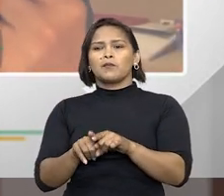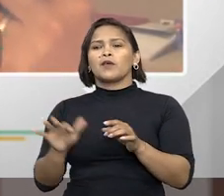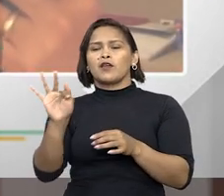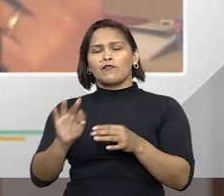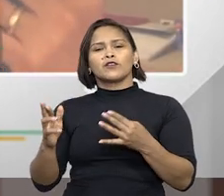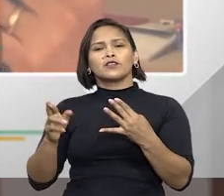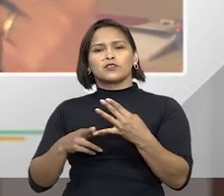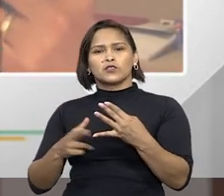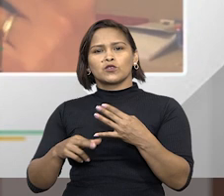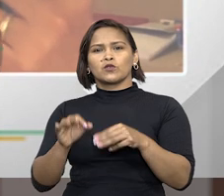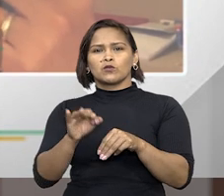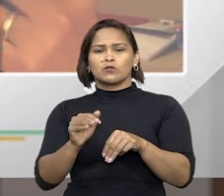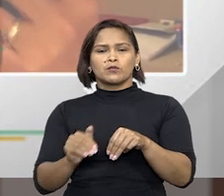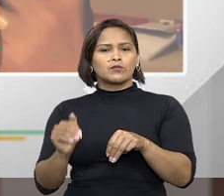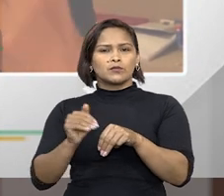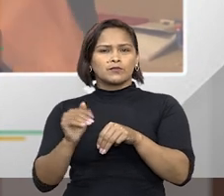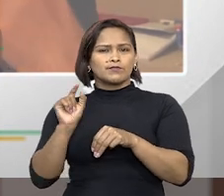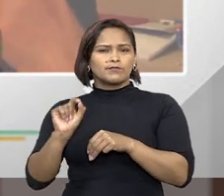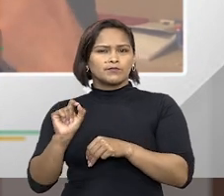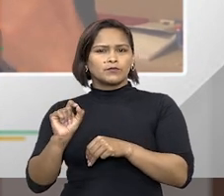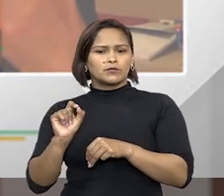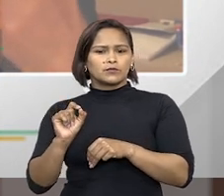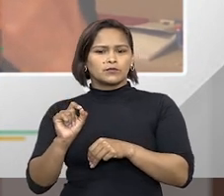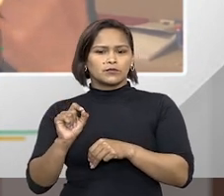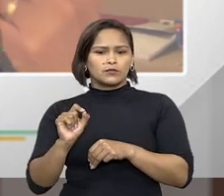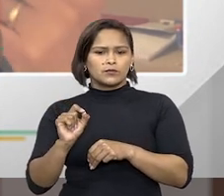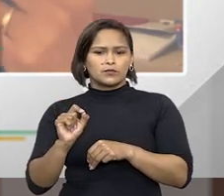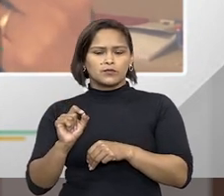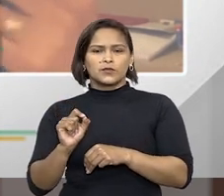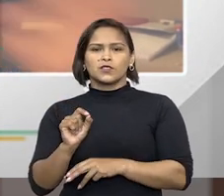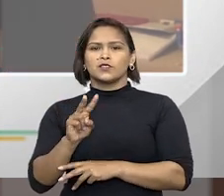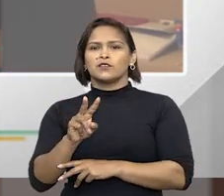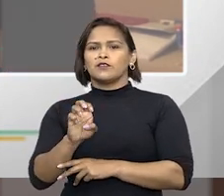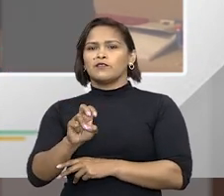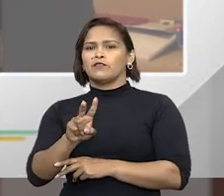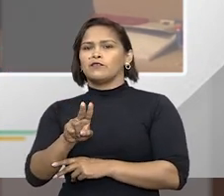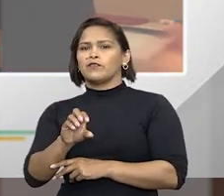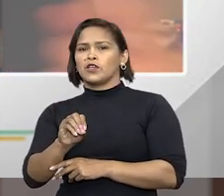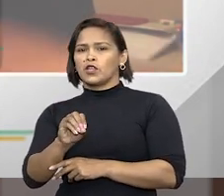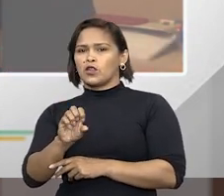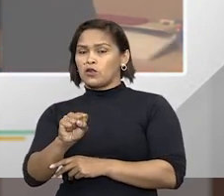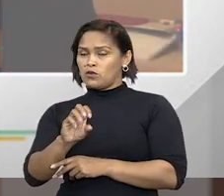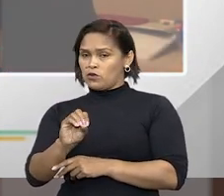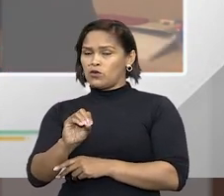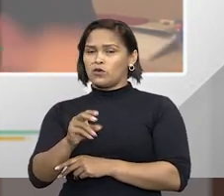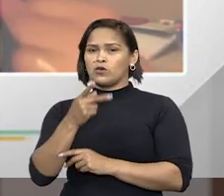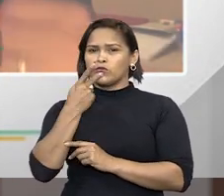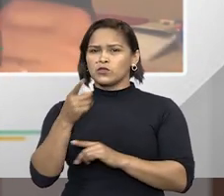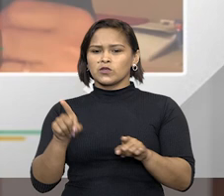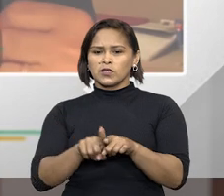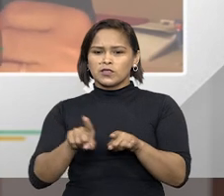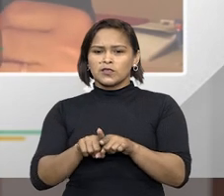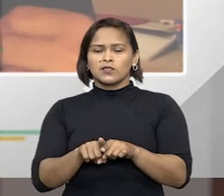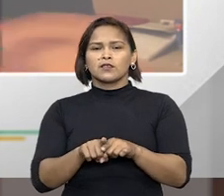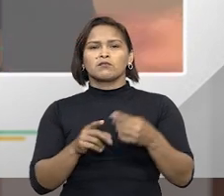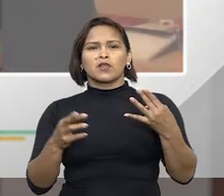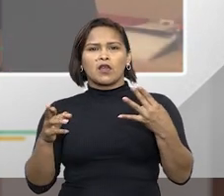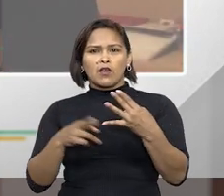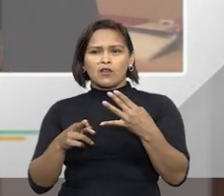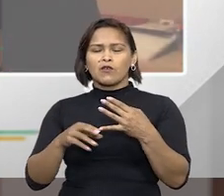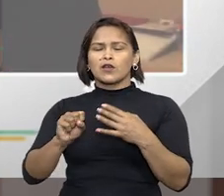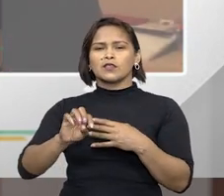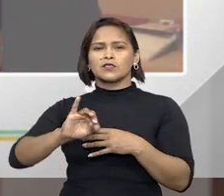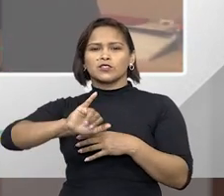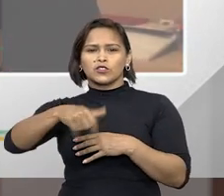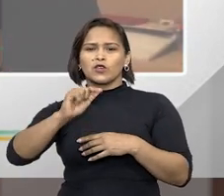Veloso, Carlos Veloso, o TRF Federal de Recursos, foi o STJ, depois foi o Supremo. Então